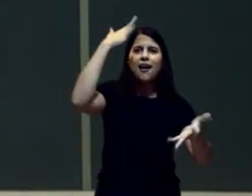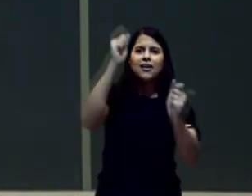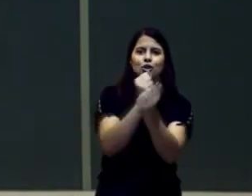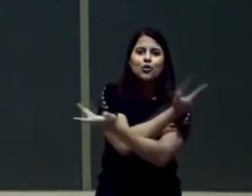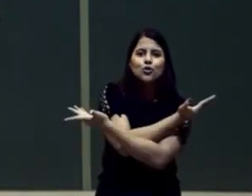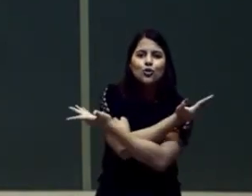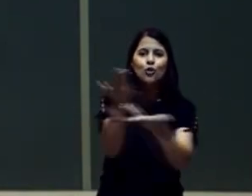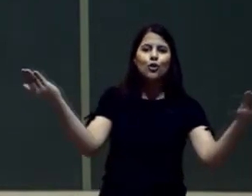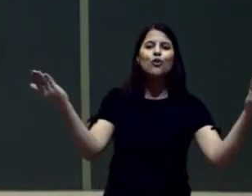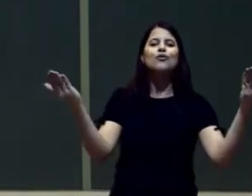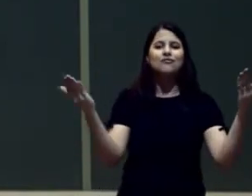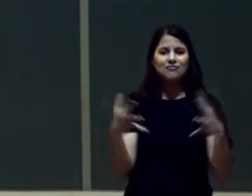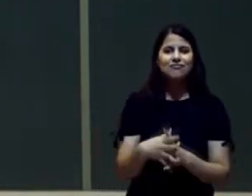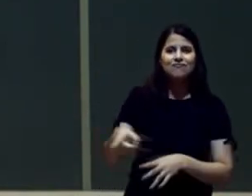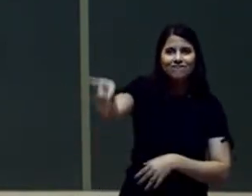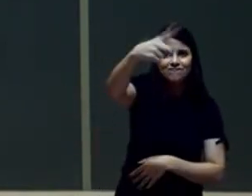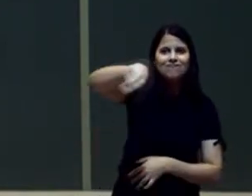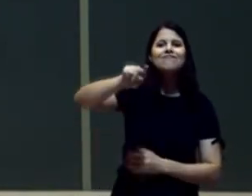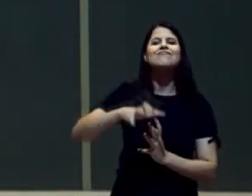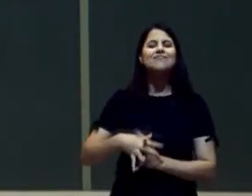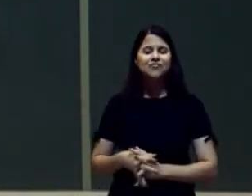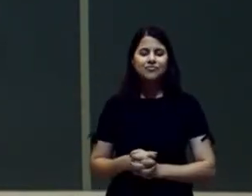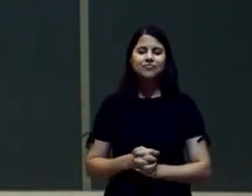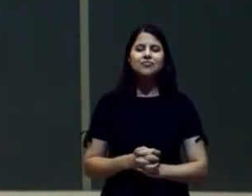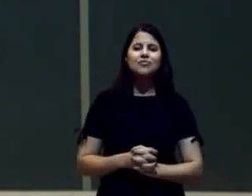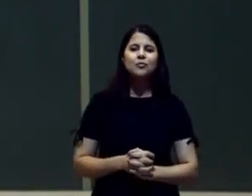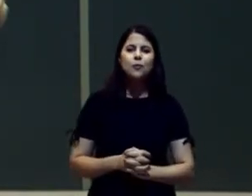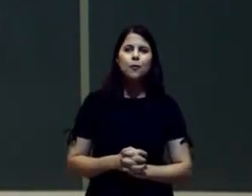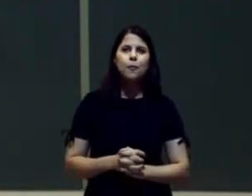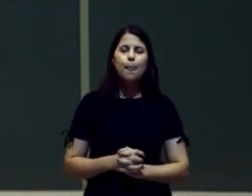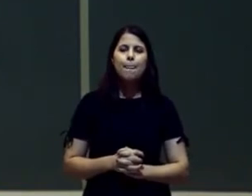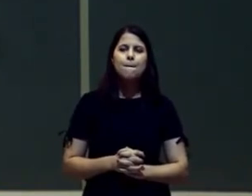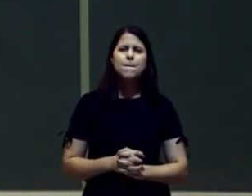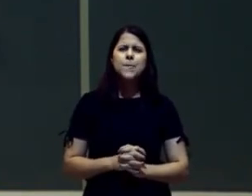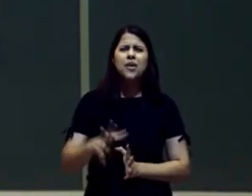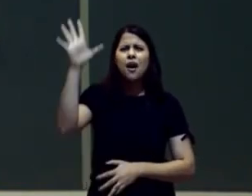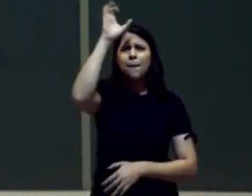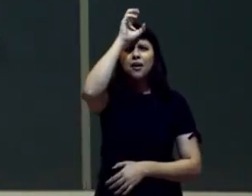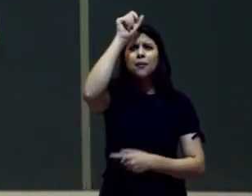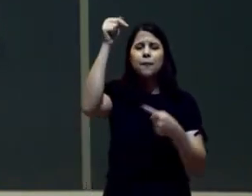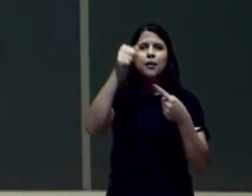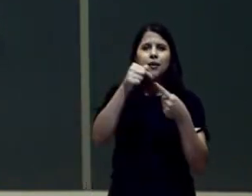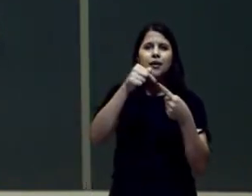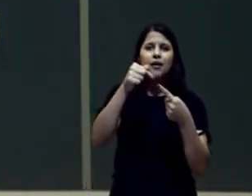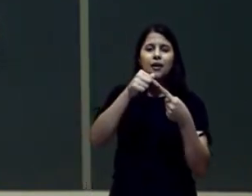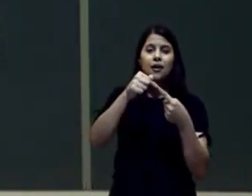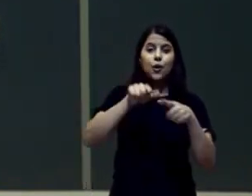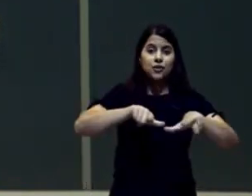E eu faço algumas aplicações e concluo a mensagem. Primeira aplicação: a obra missionária é uma